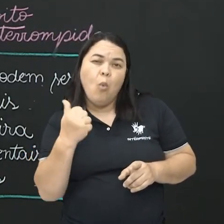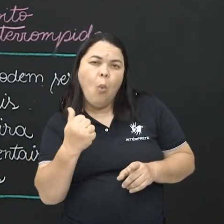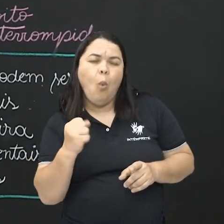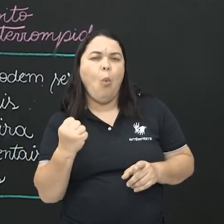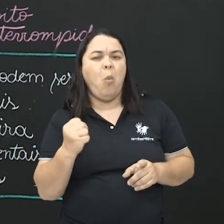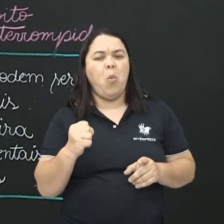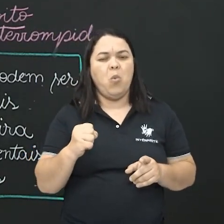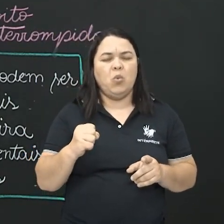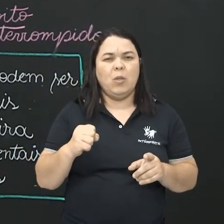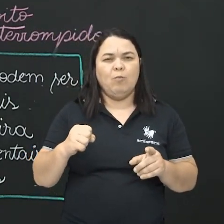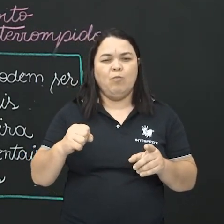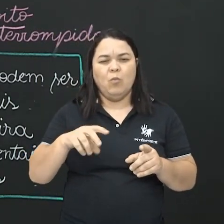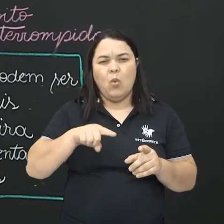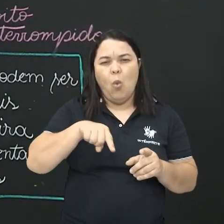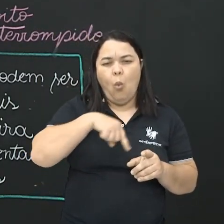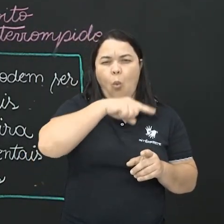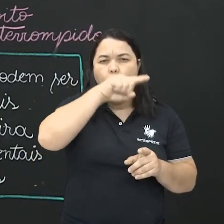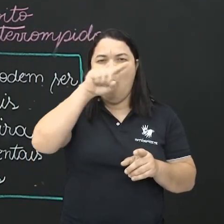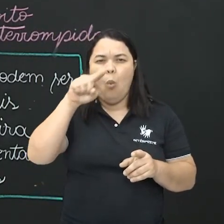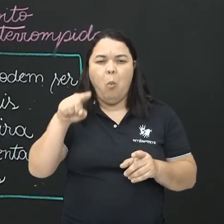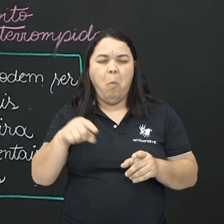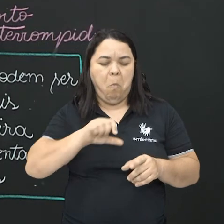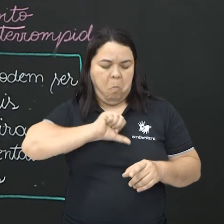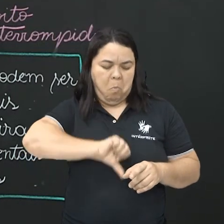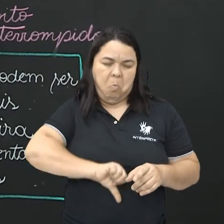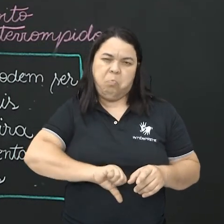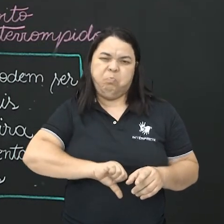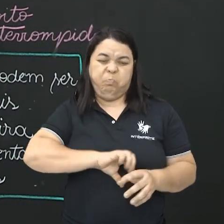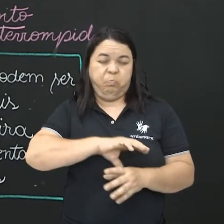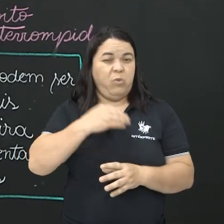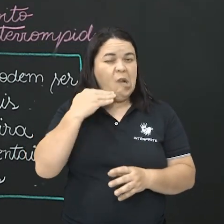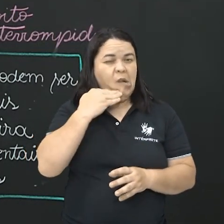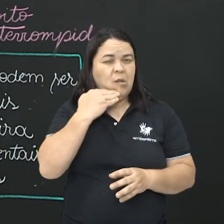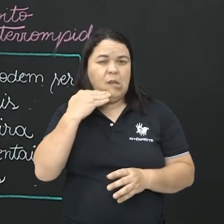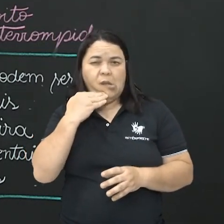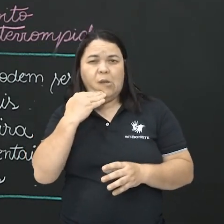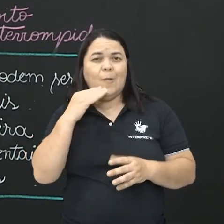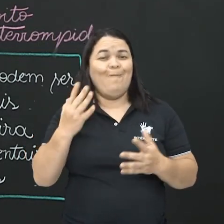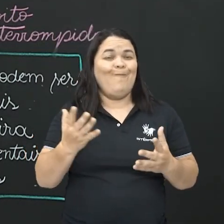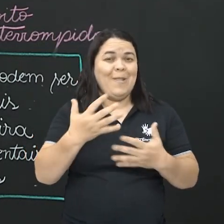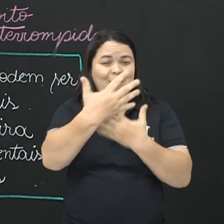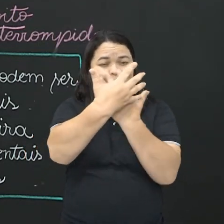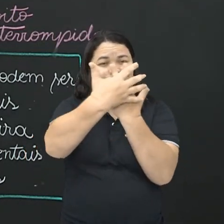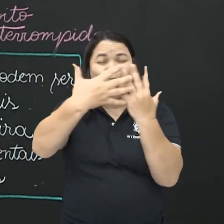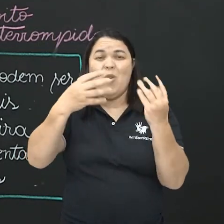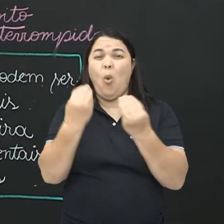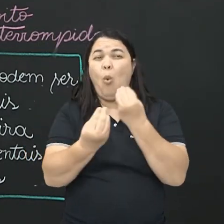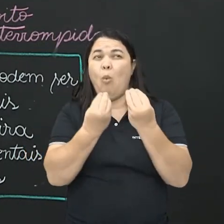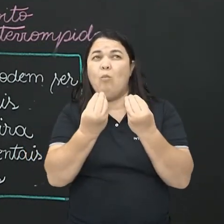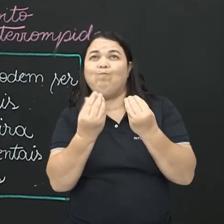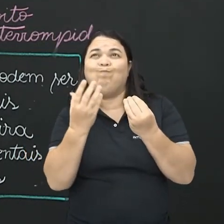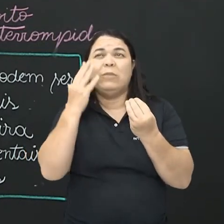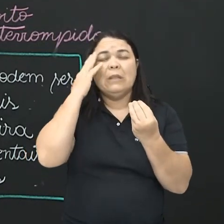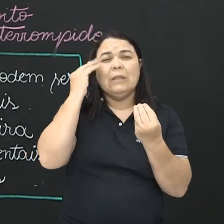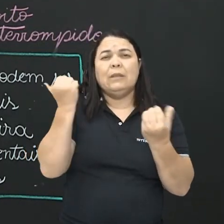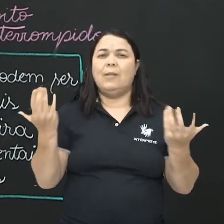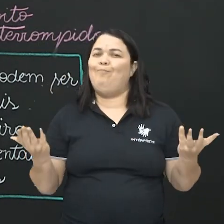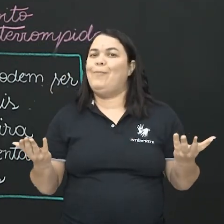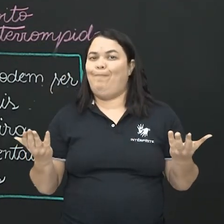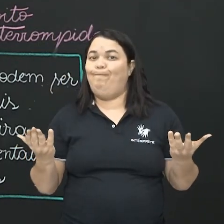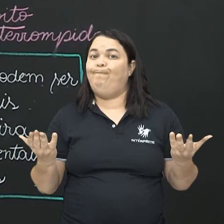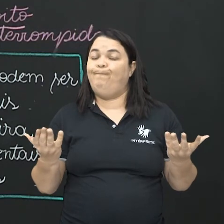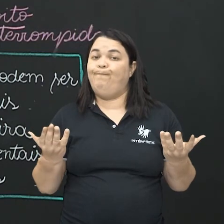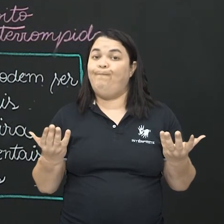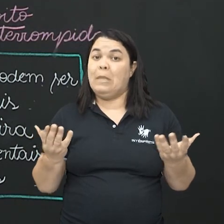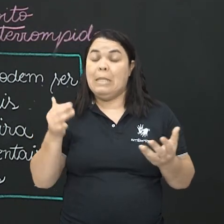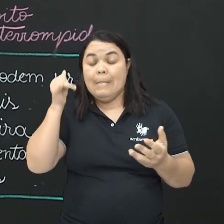irregular. Então é completamente furado usar a tabelinha, pois não vai ser possível saber ao certo quando está ocorrendo essa ovulação.